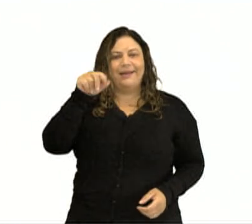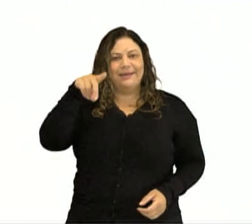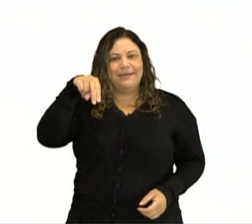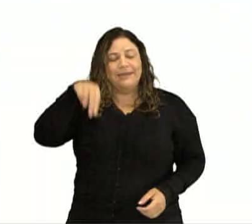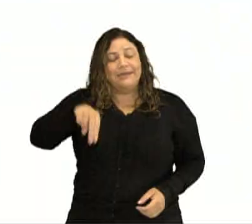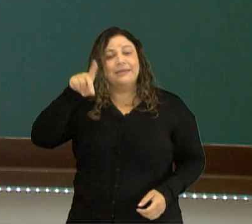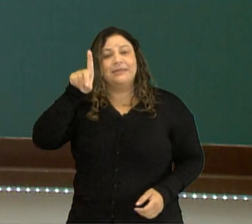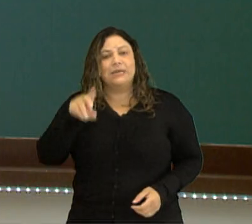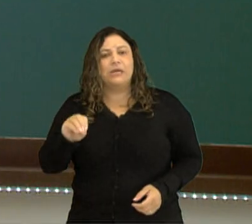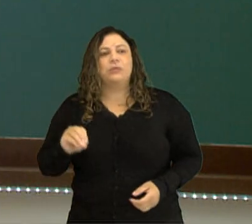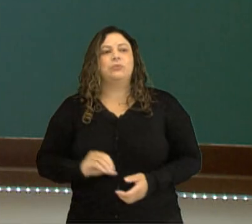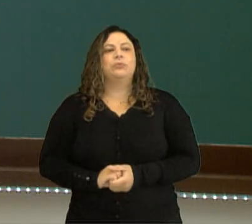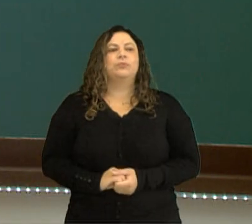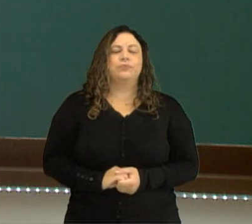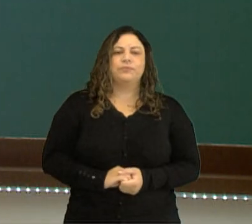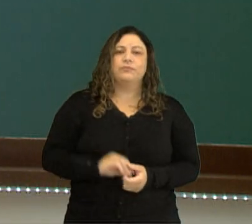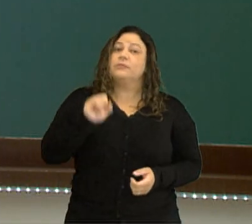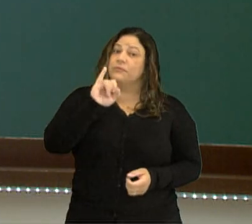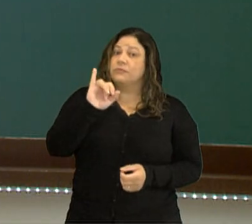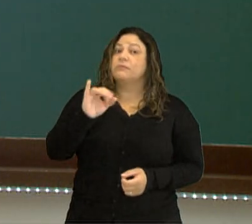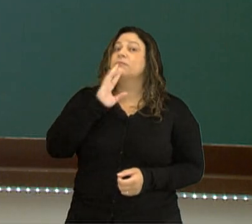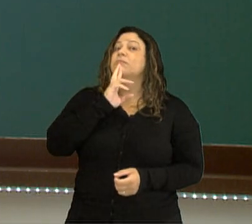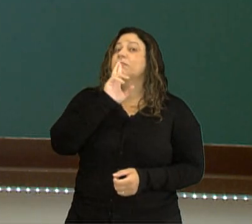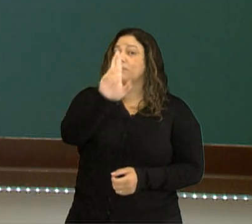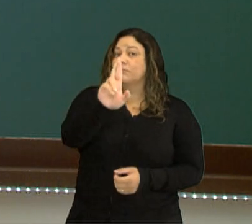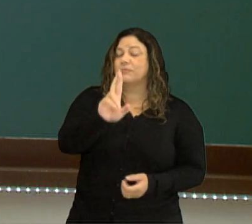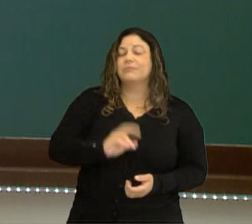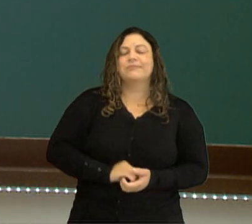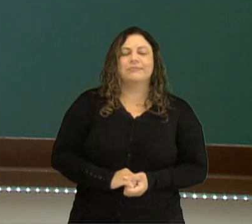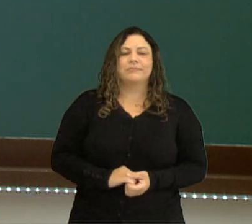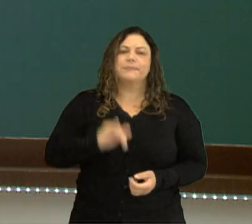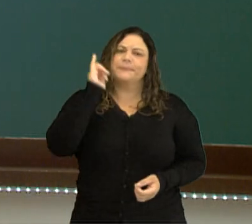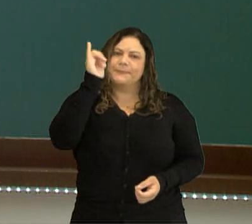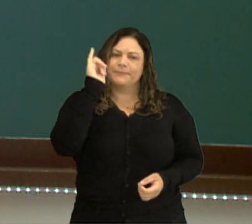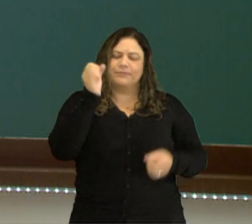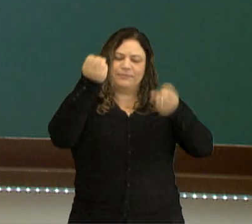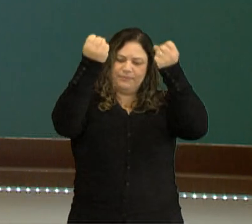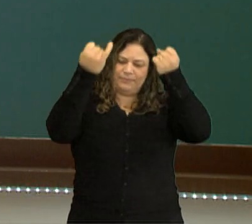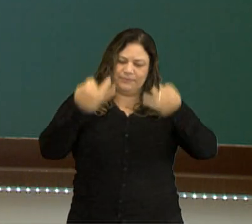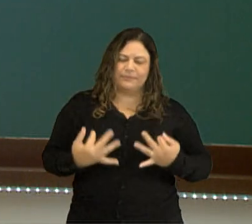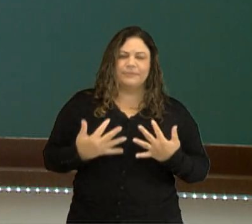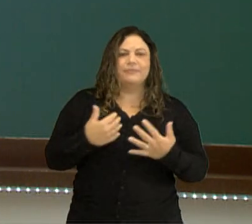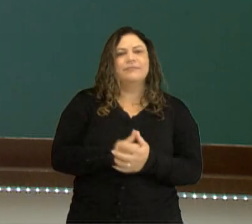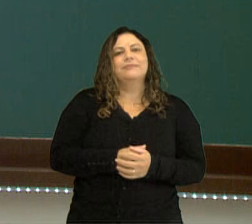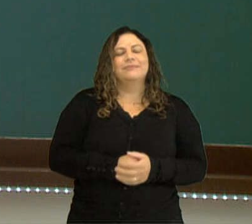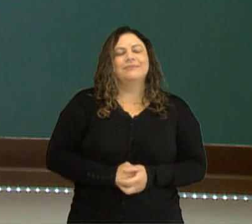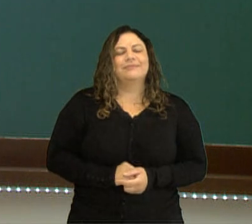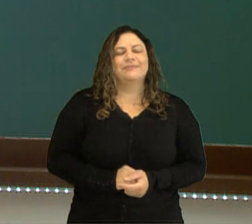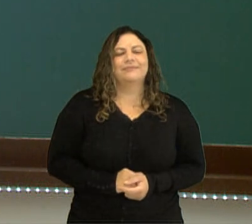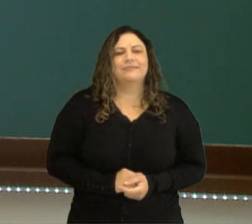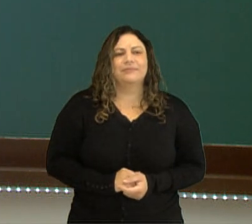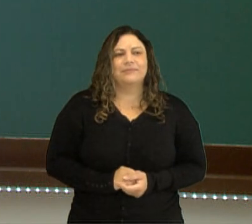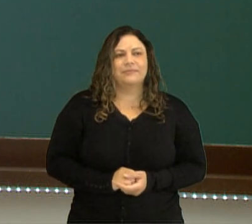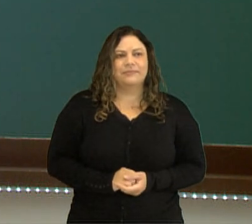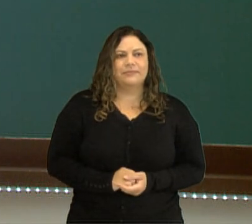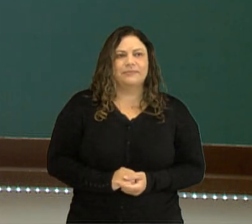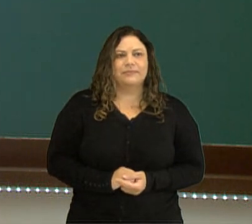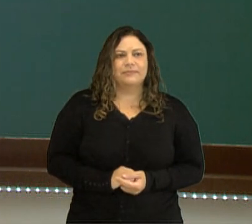vocês responderam que ele está narrando uma partida de futebol, está correta,